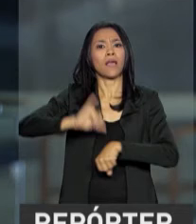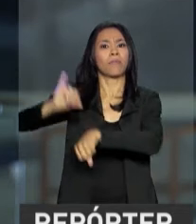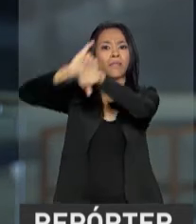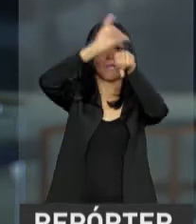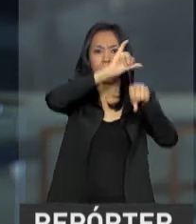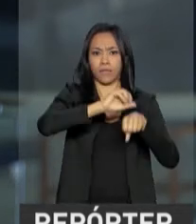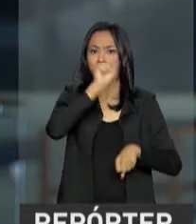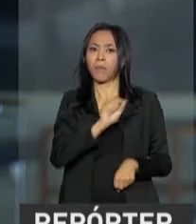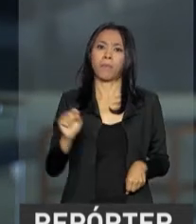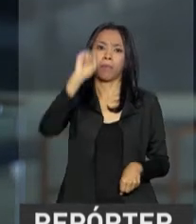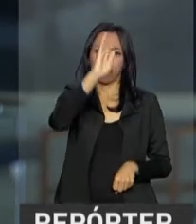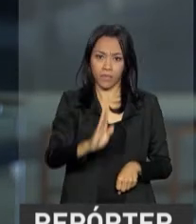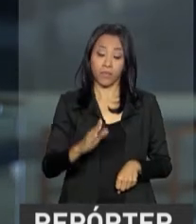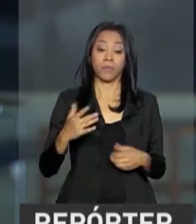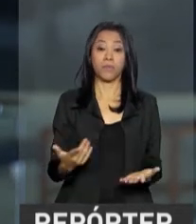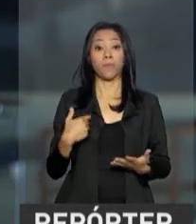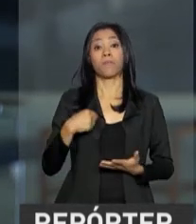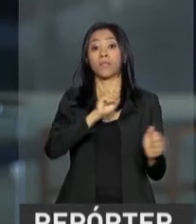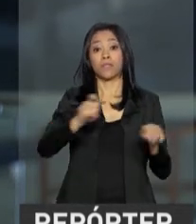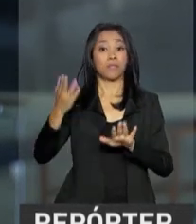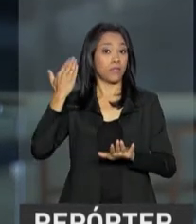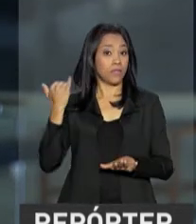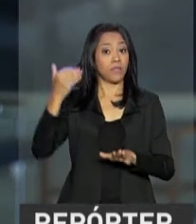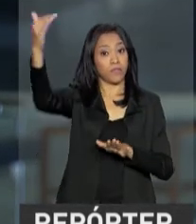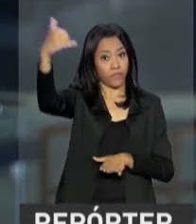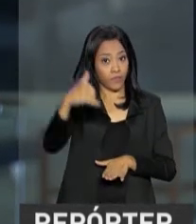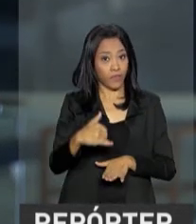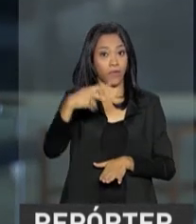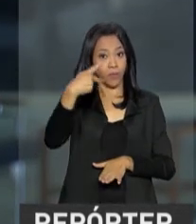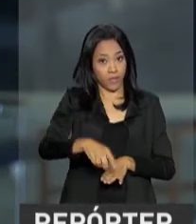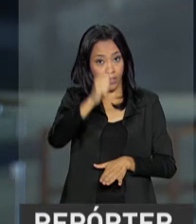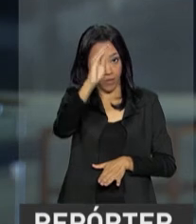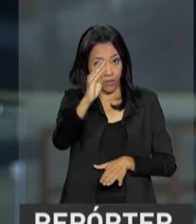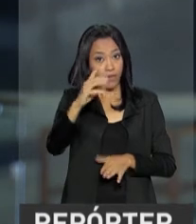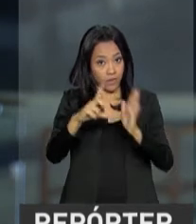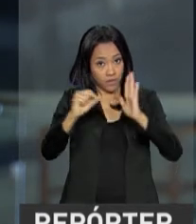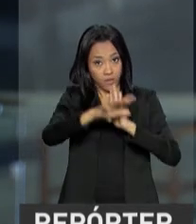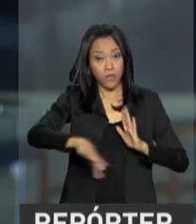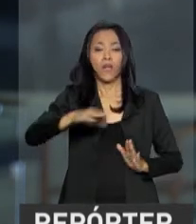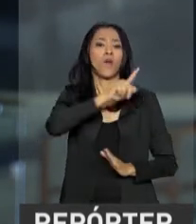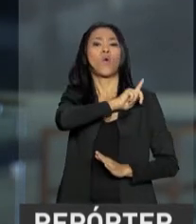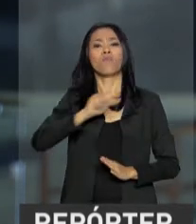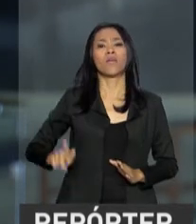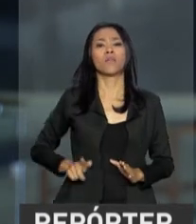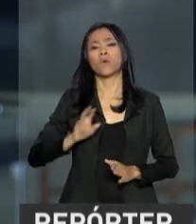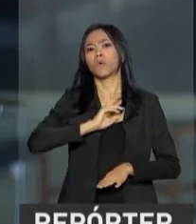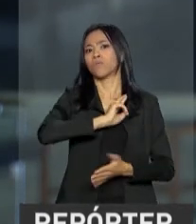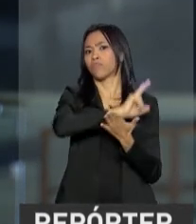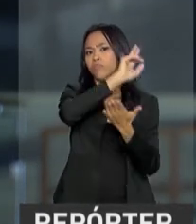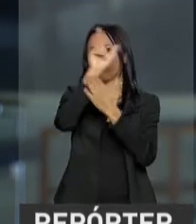ocorreu na semana passada quando o presidente michel temer recebeu aqui no palácio do planalto governadores de todo o país a pauta desta